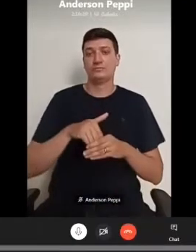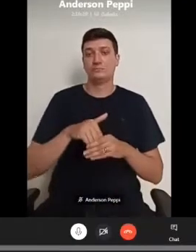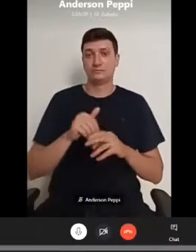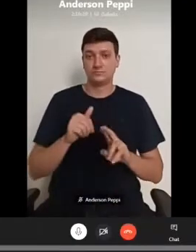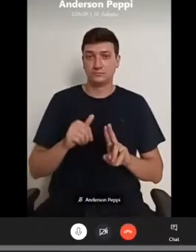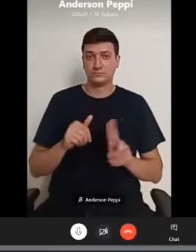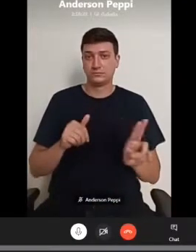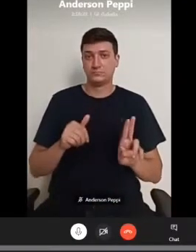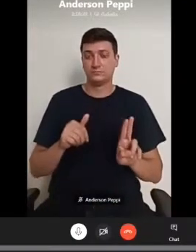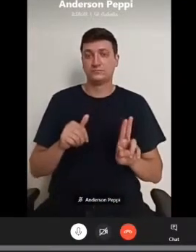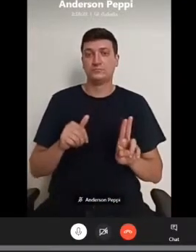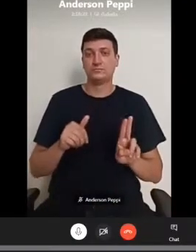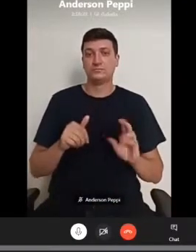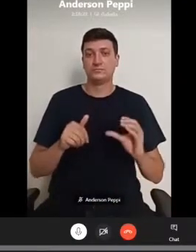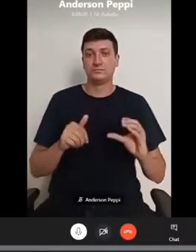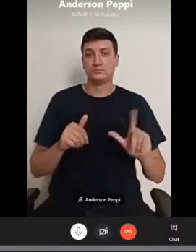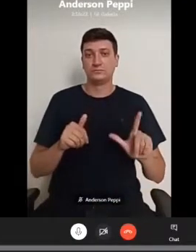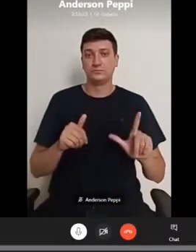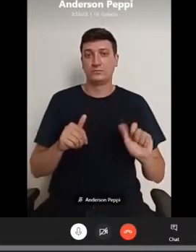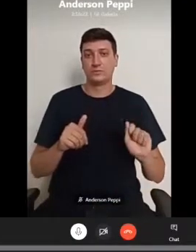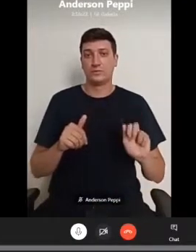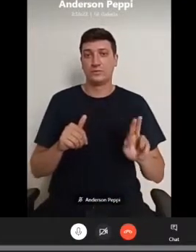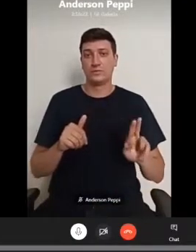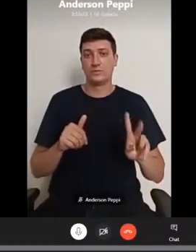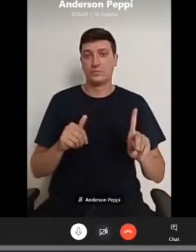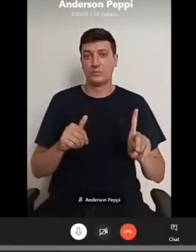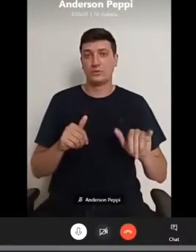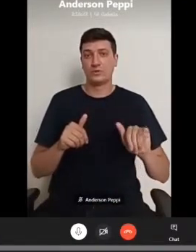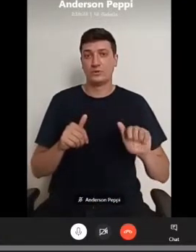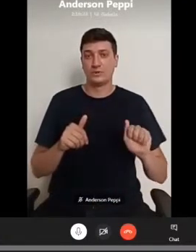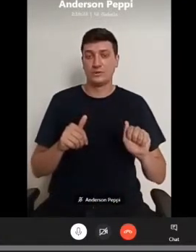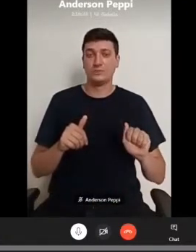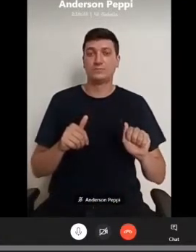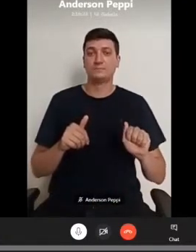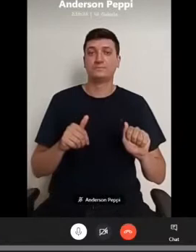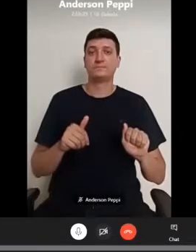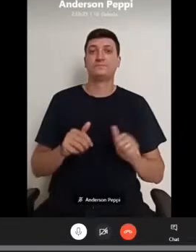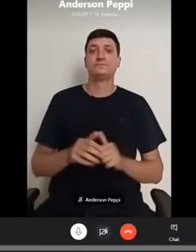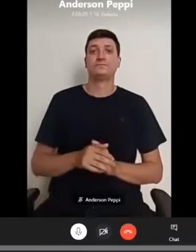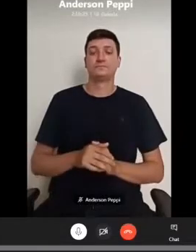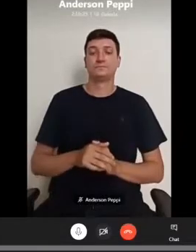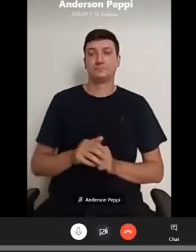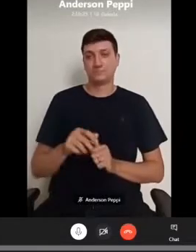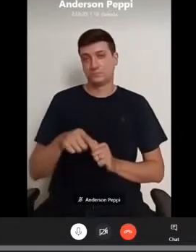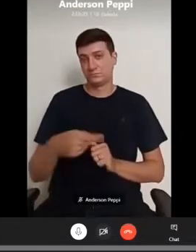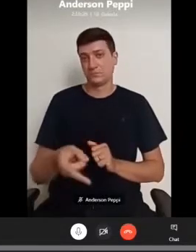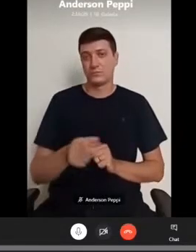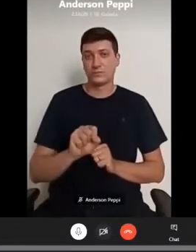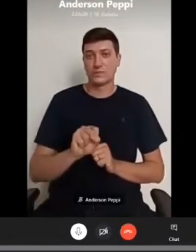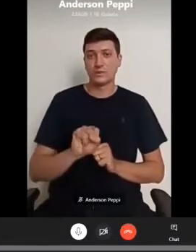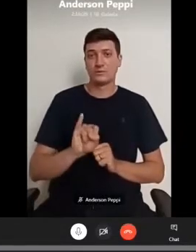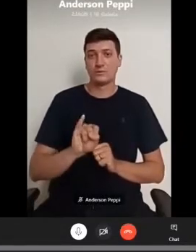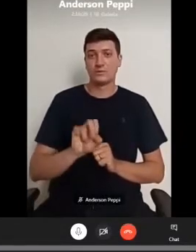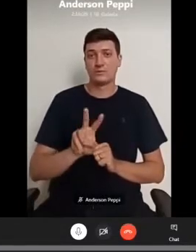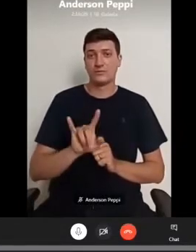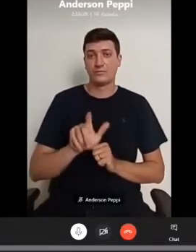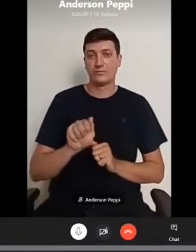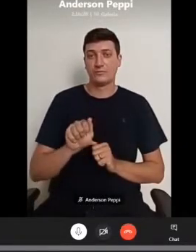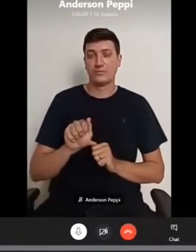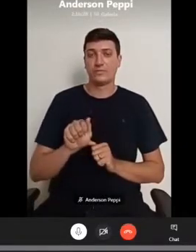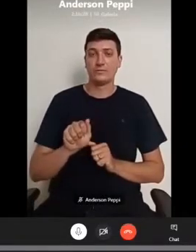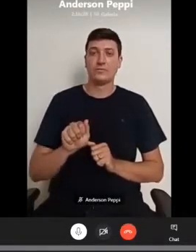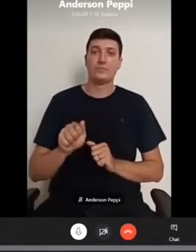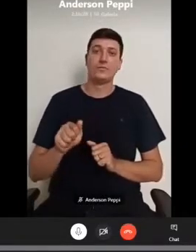Cláudia Maria Gabriel, com 10 votos, e Silvio, com 1 voto.